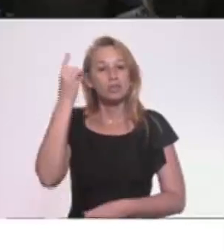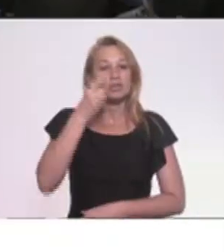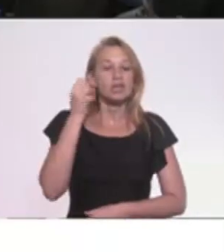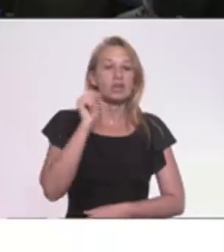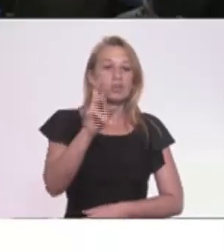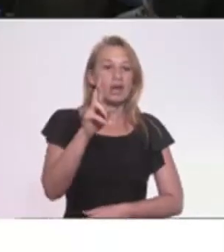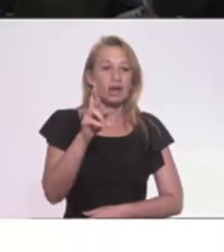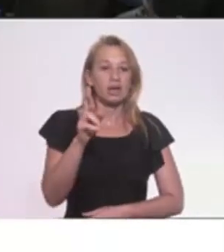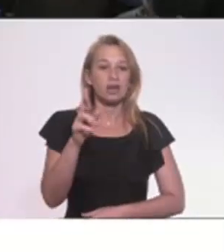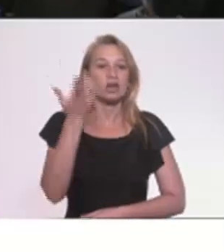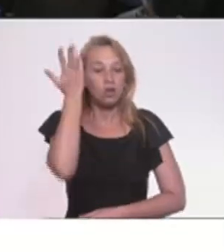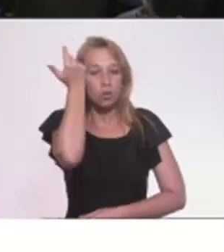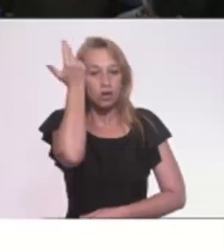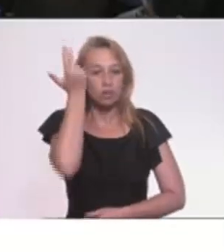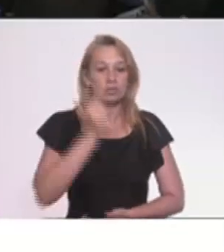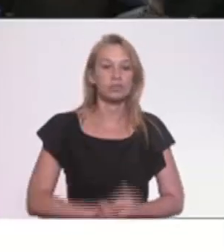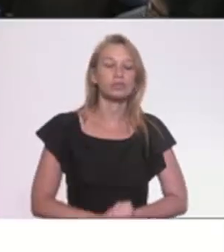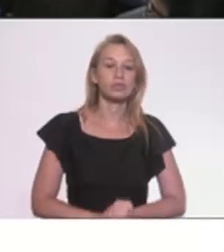Coelho.